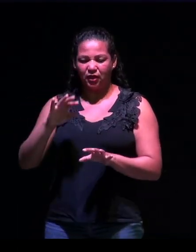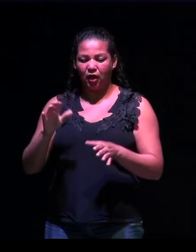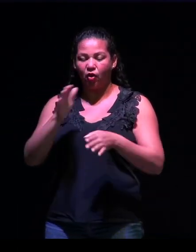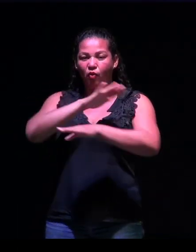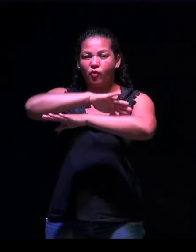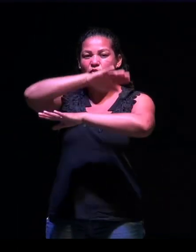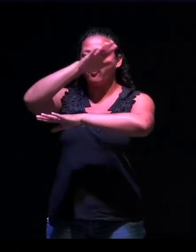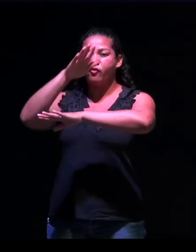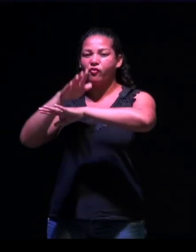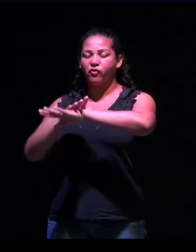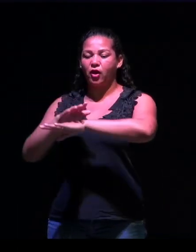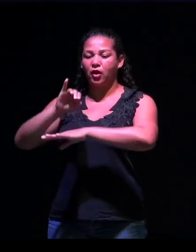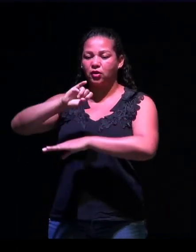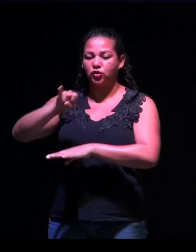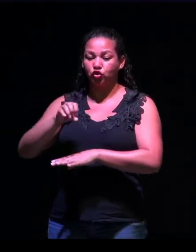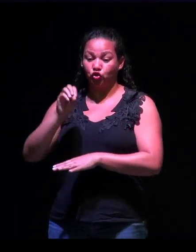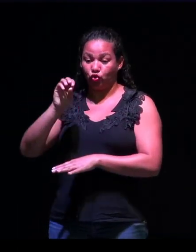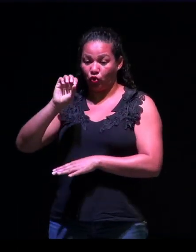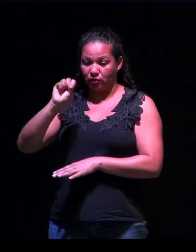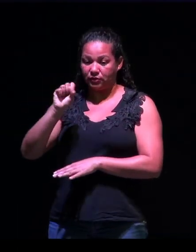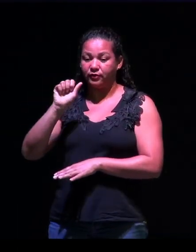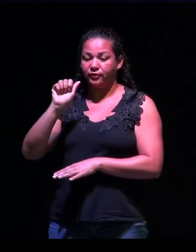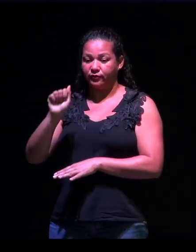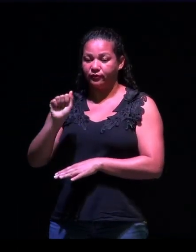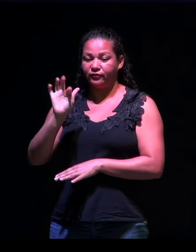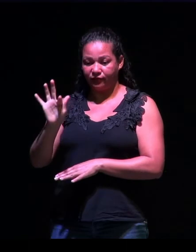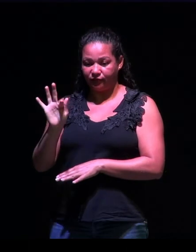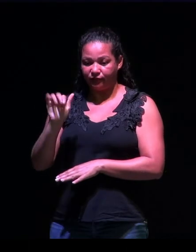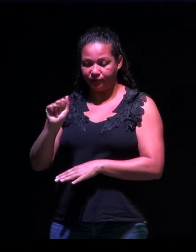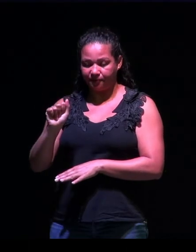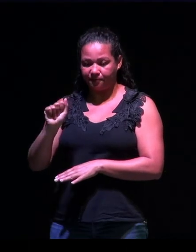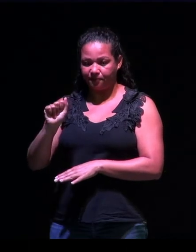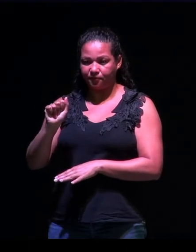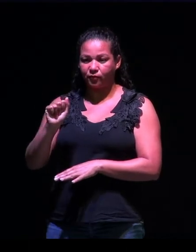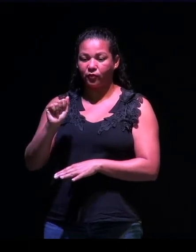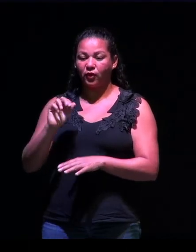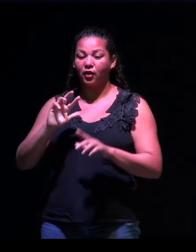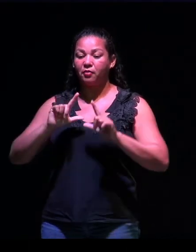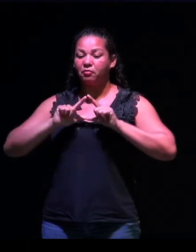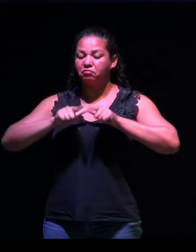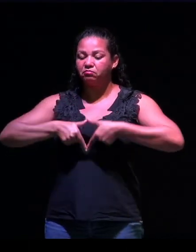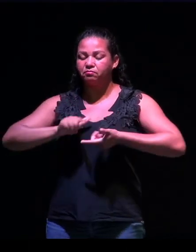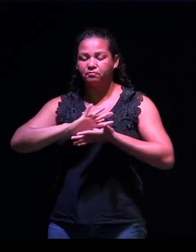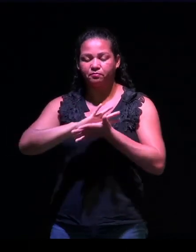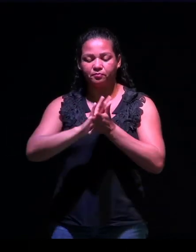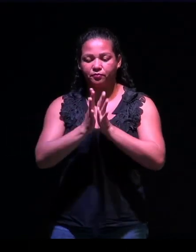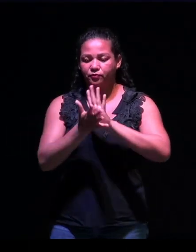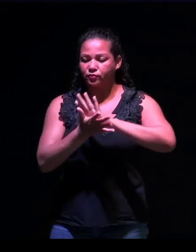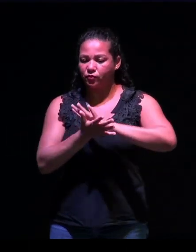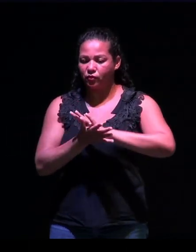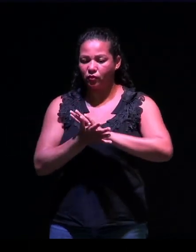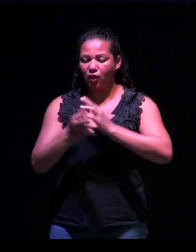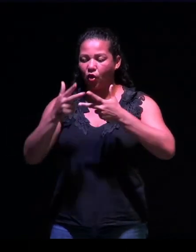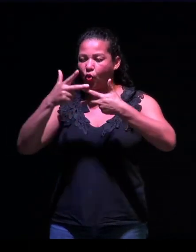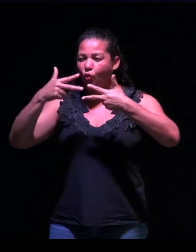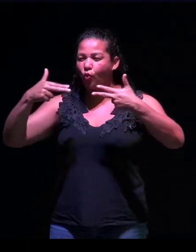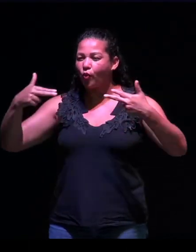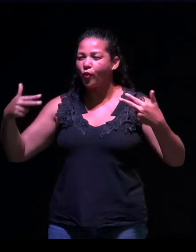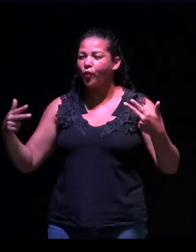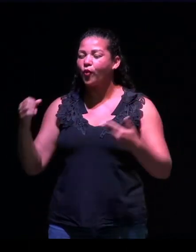de Megido, em Israel, para destruir Israel. E aí que vai acontecer umas coisas muito interessantes. Olha o que diz a